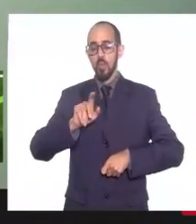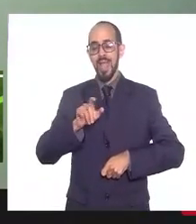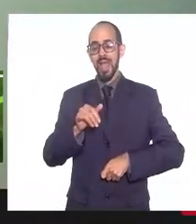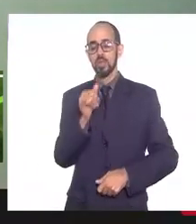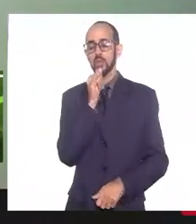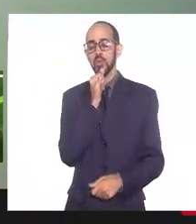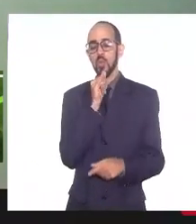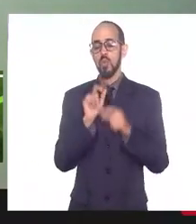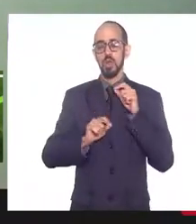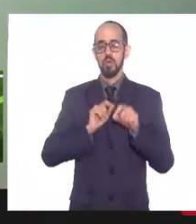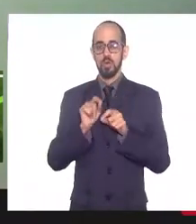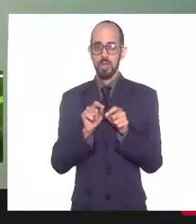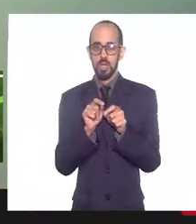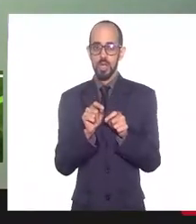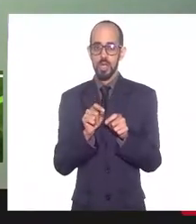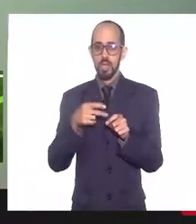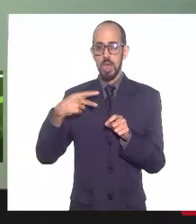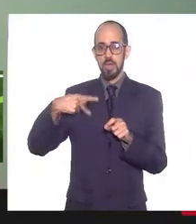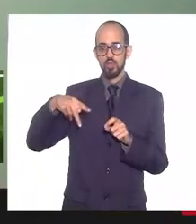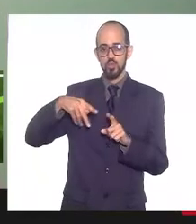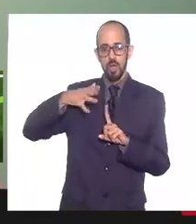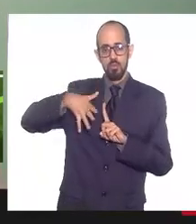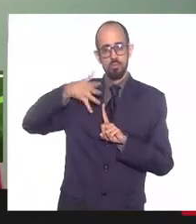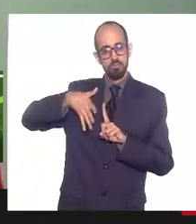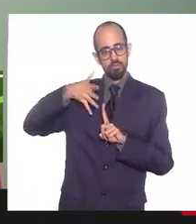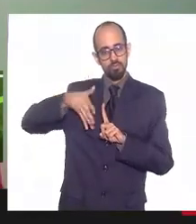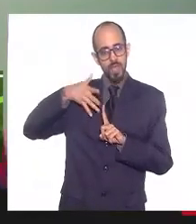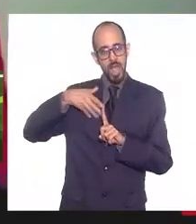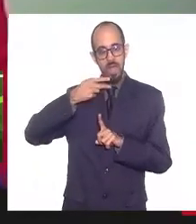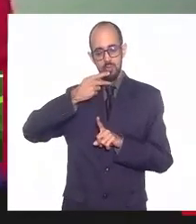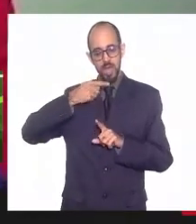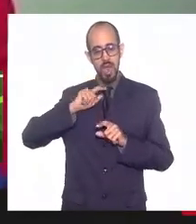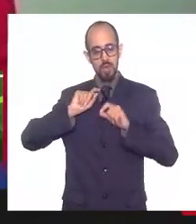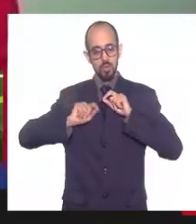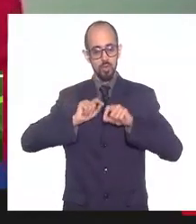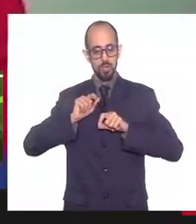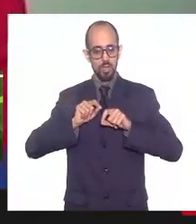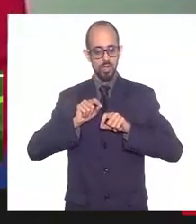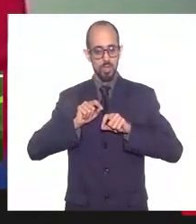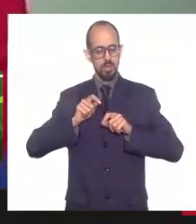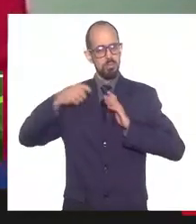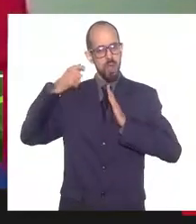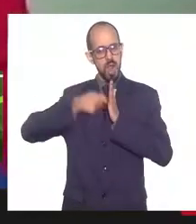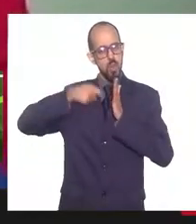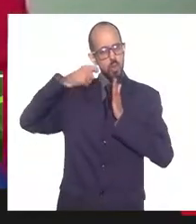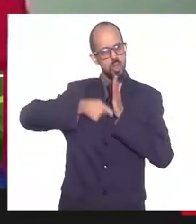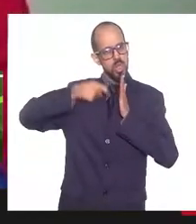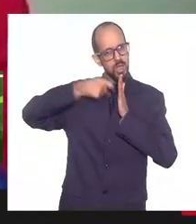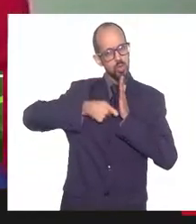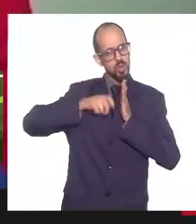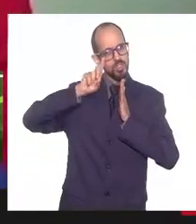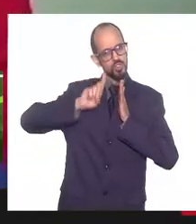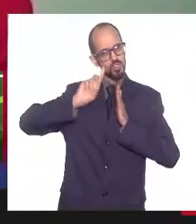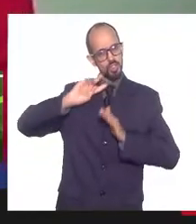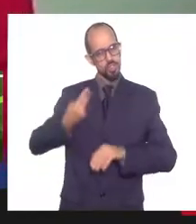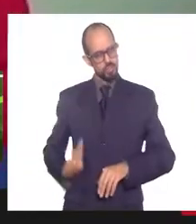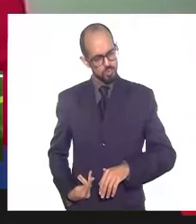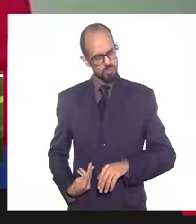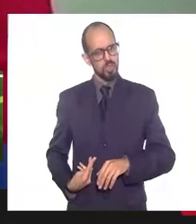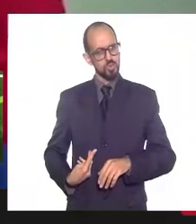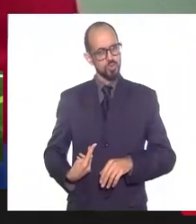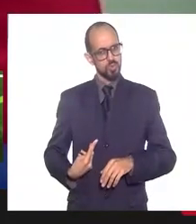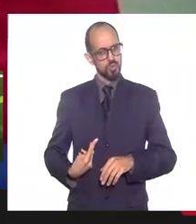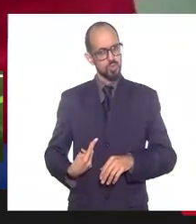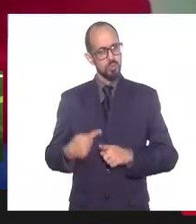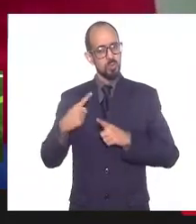no seu relato ela se mostra, na verdade, uma militante de direitos humanos, porque ela